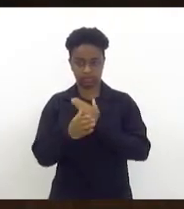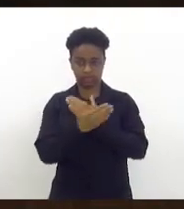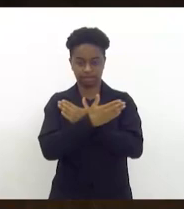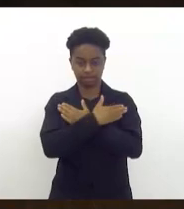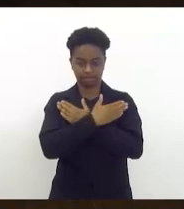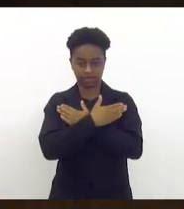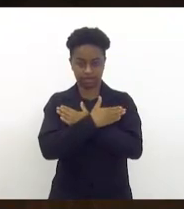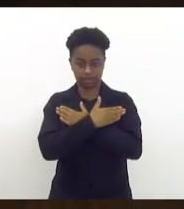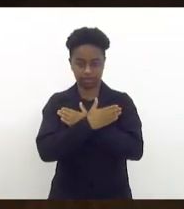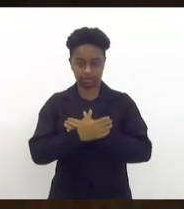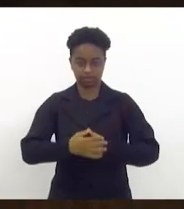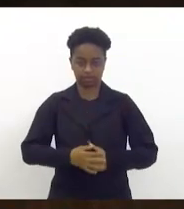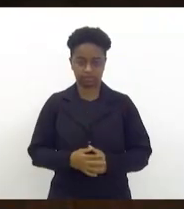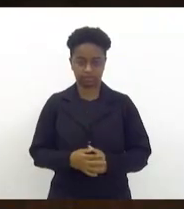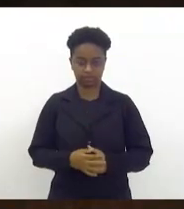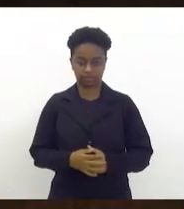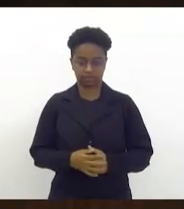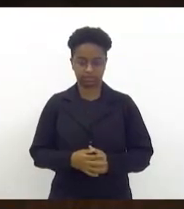feriadão.